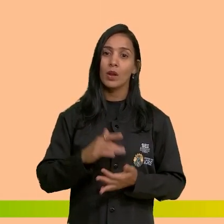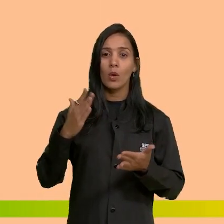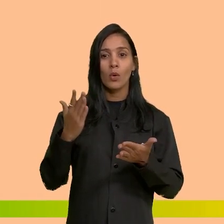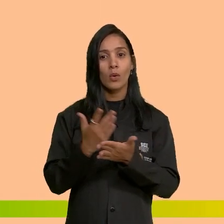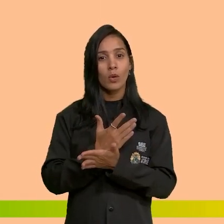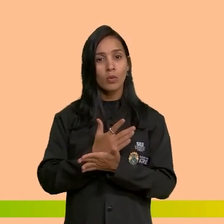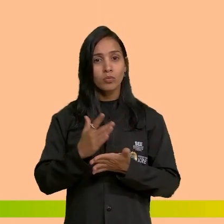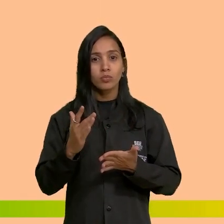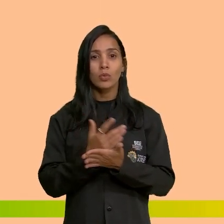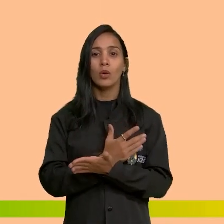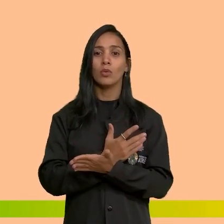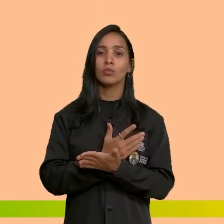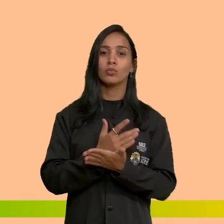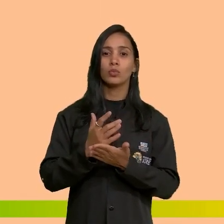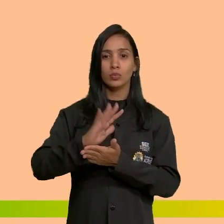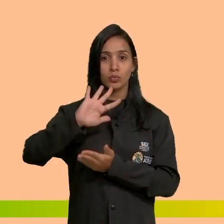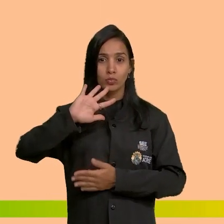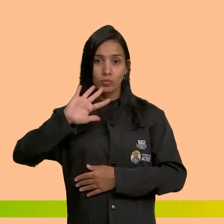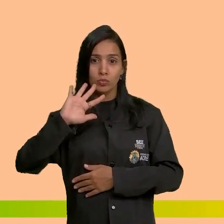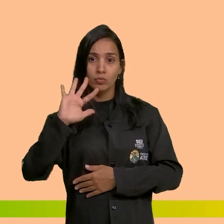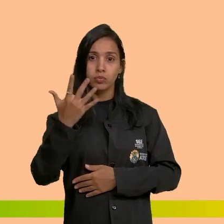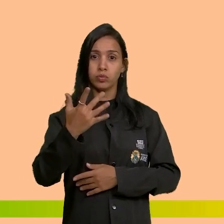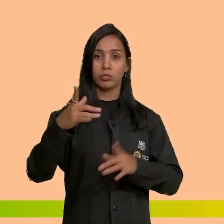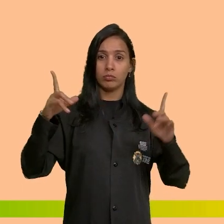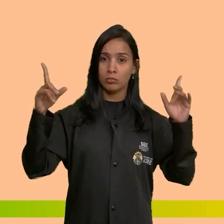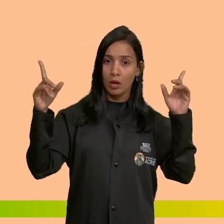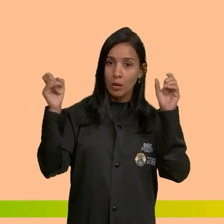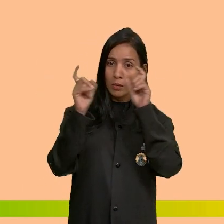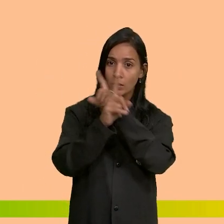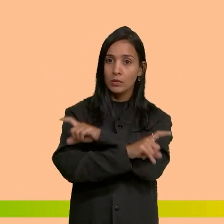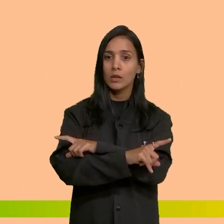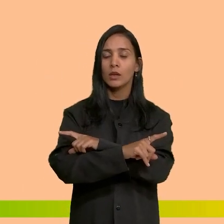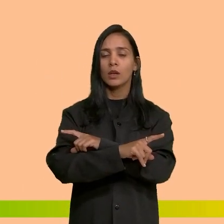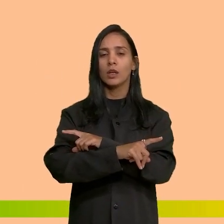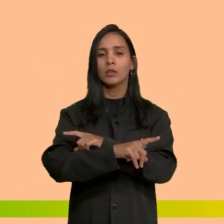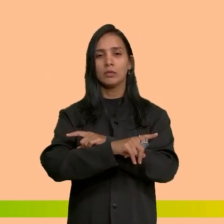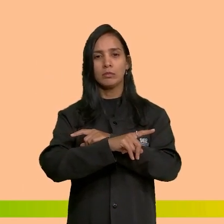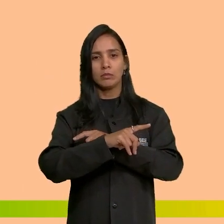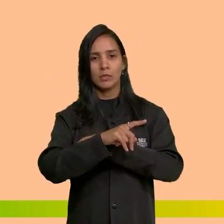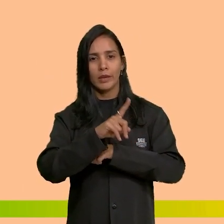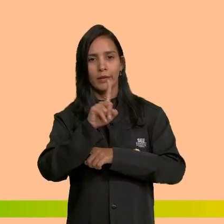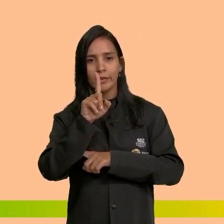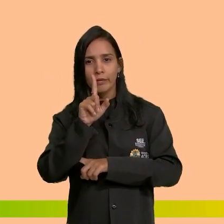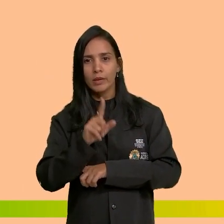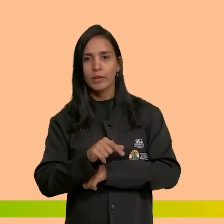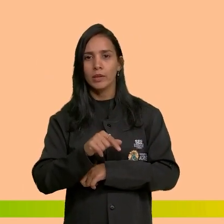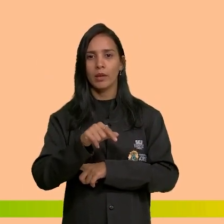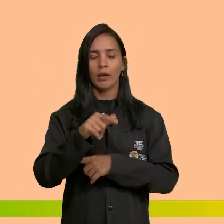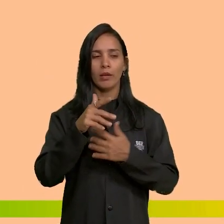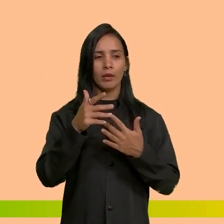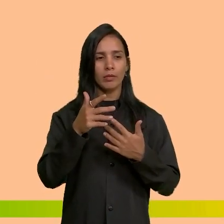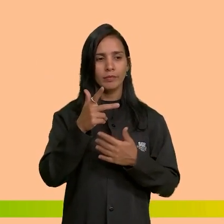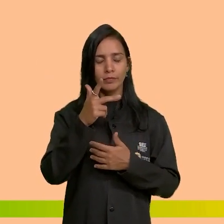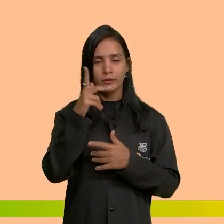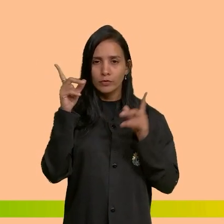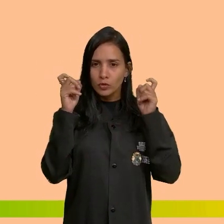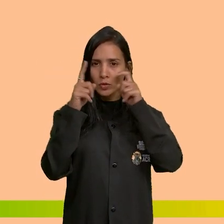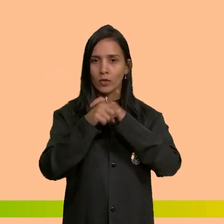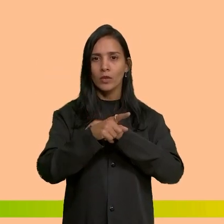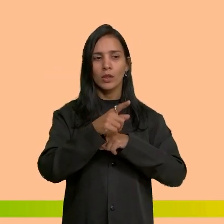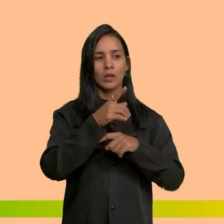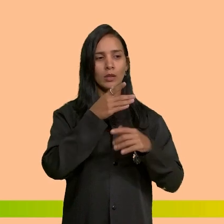aqui, que é a comédia, que ela traz essas questões para trazer leveza